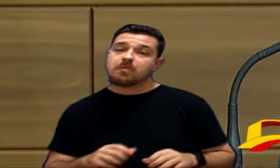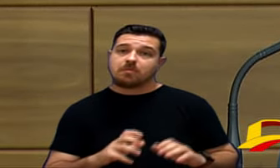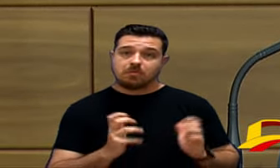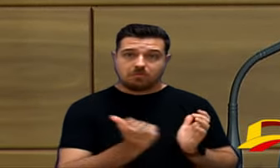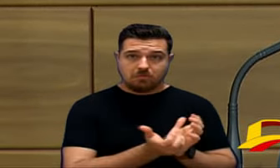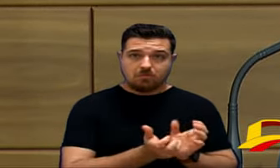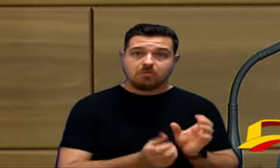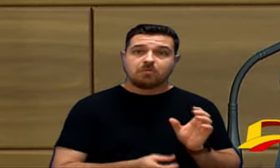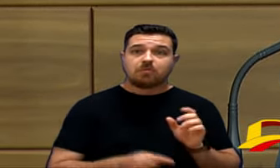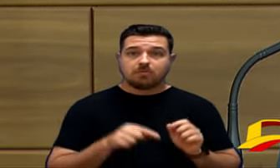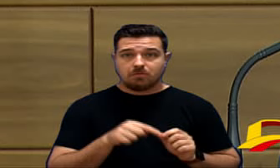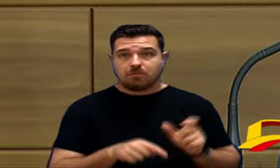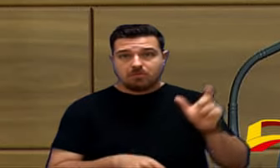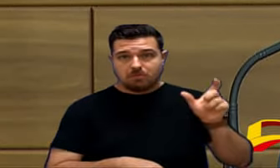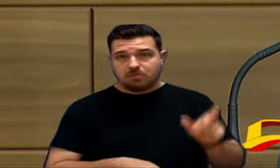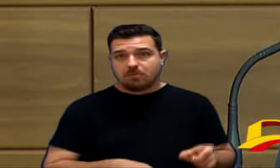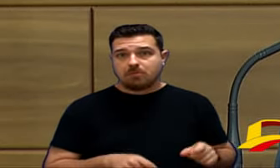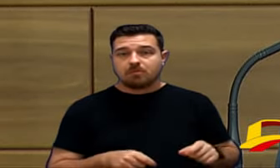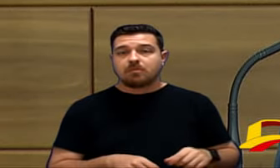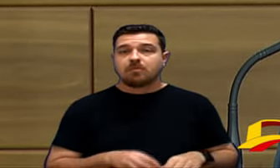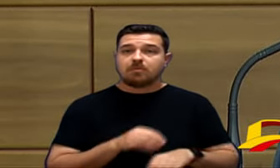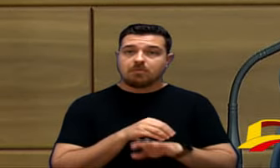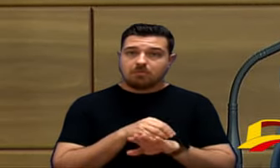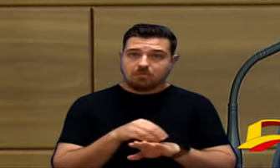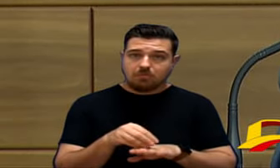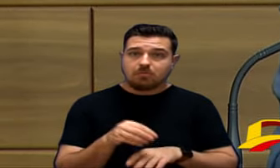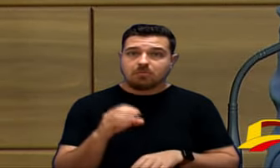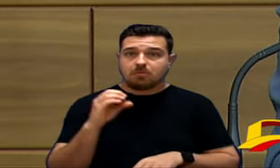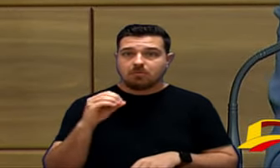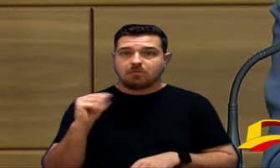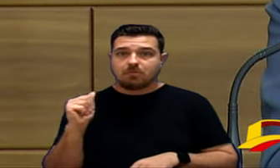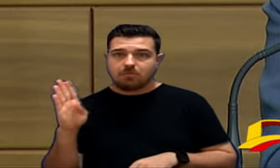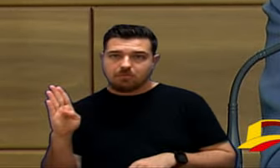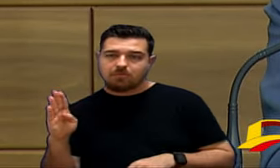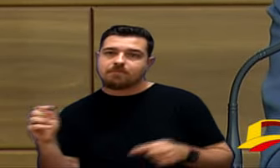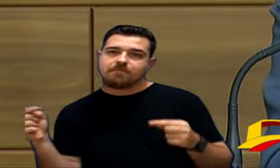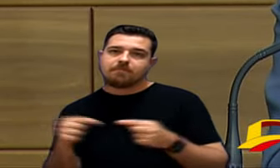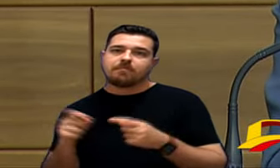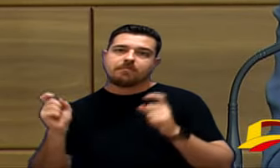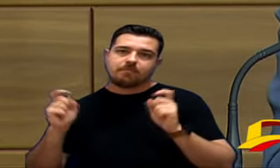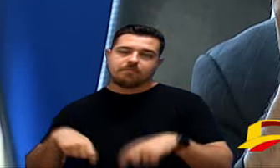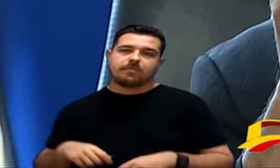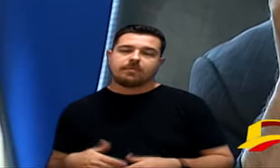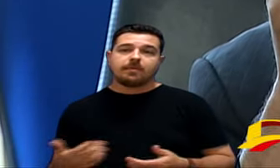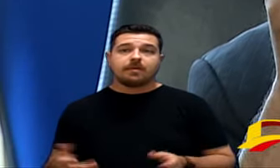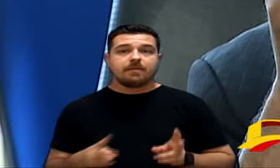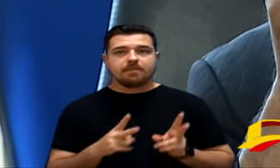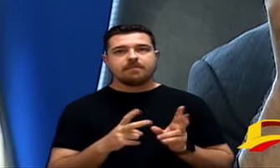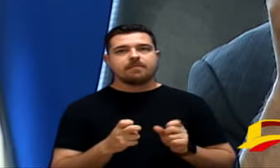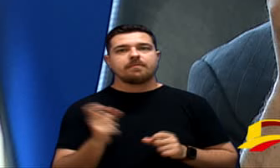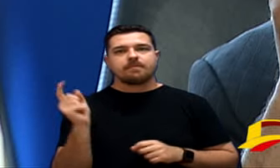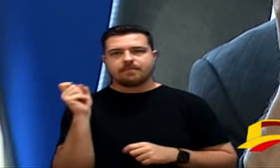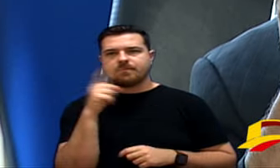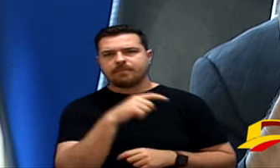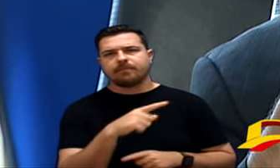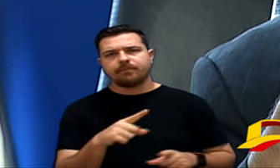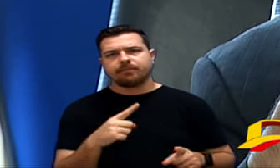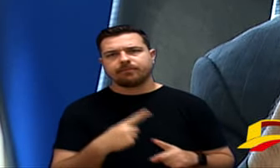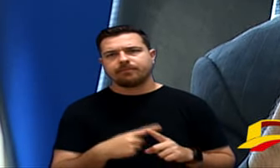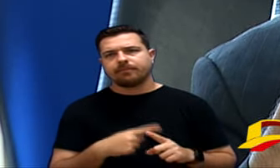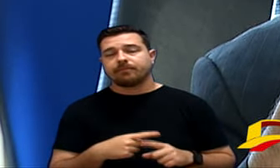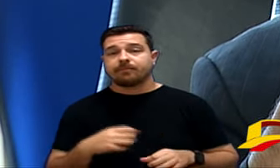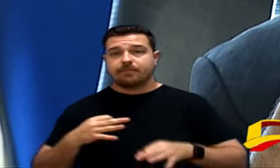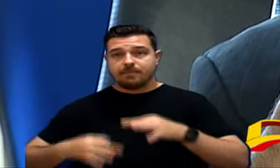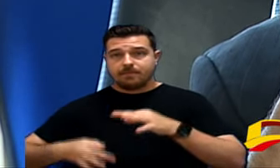vai nomear um advogado para eles que é indicado pela OB através desse convênio é a minha pergunta é justamente por essa dificuldade que eles têm de ter um apoio